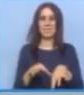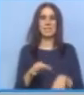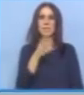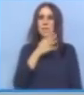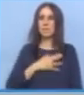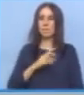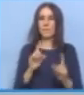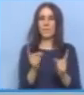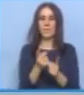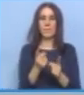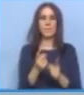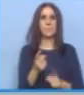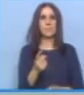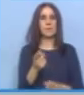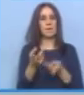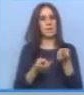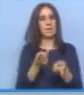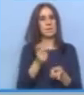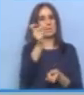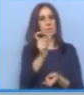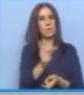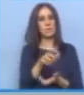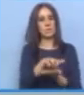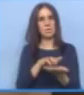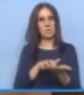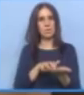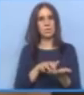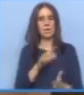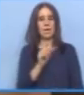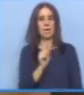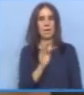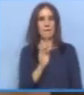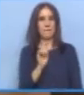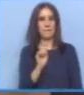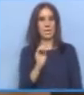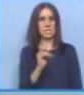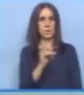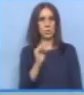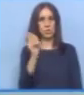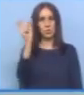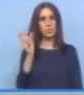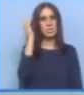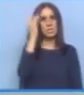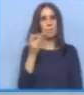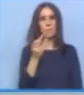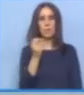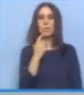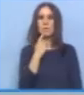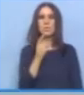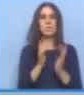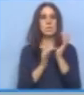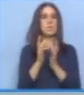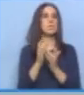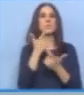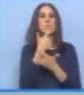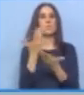diga-me brevemente a sua análise a este texto aos Efésios, onde São Paulo afirma que é necessário instaurar todas as coisas em Cristo.